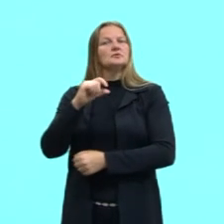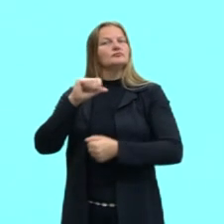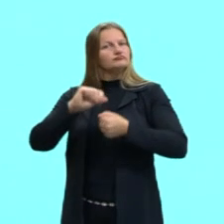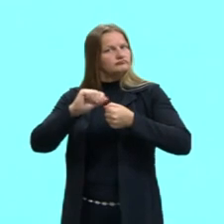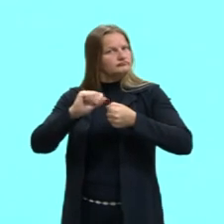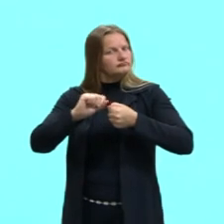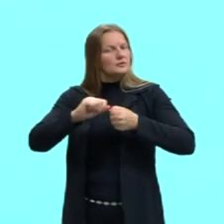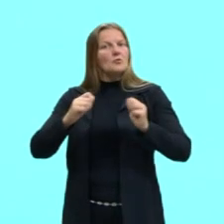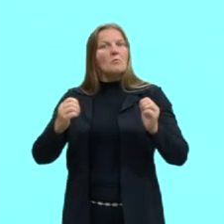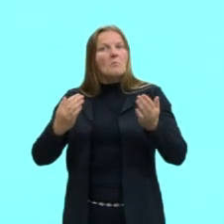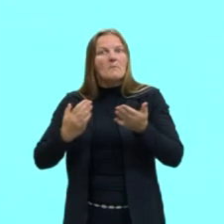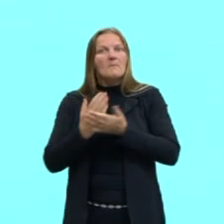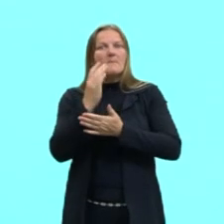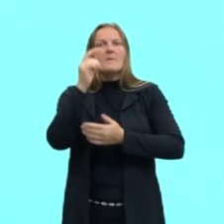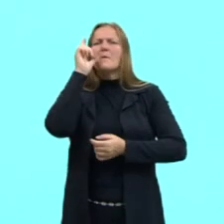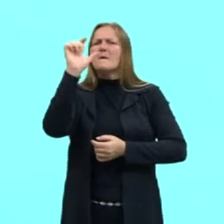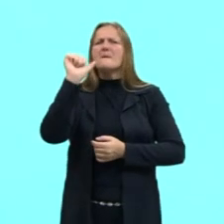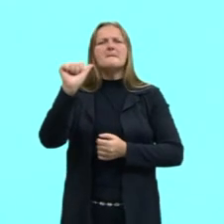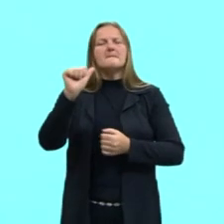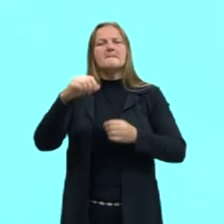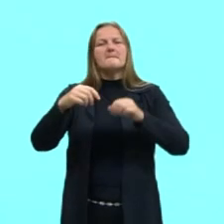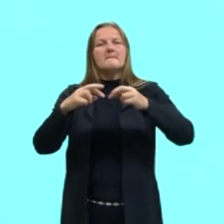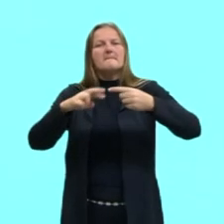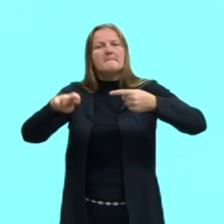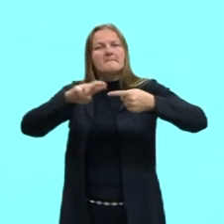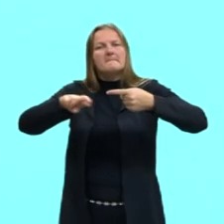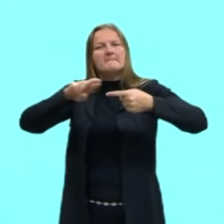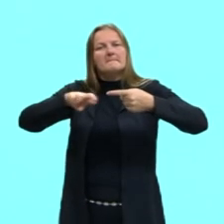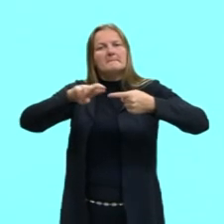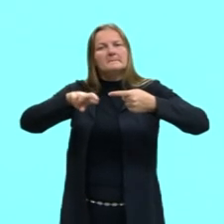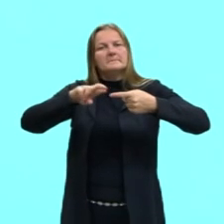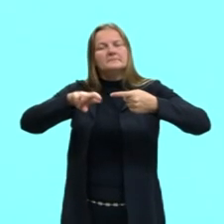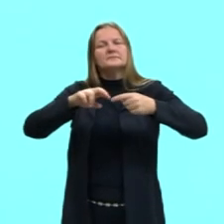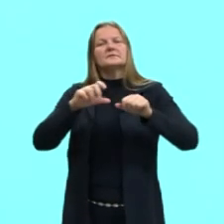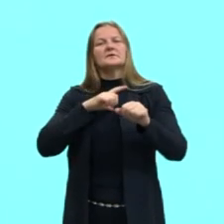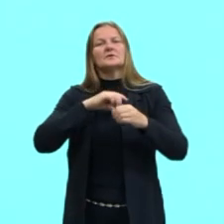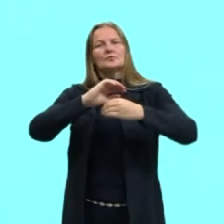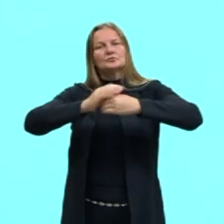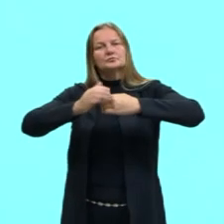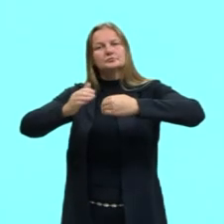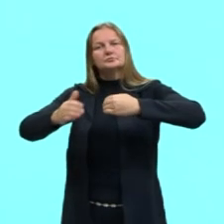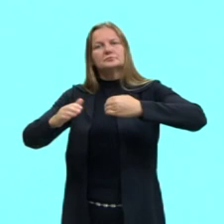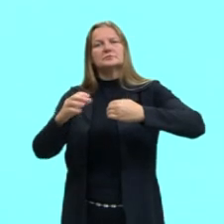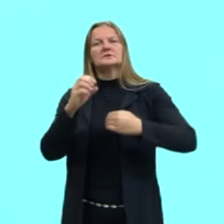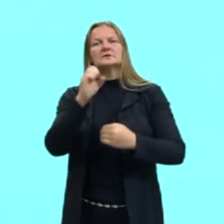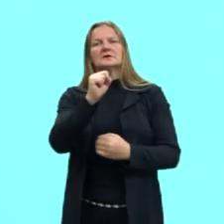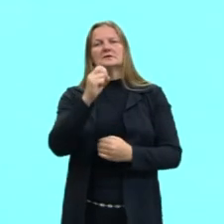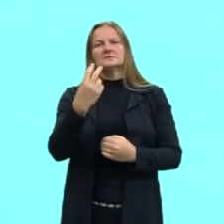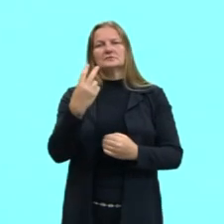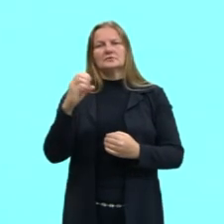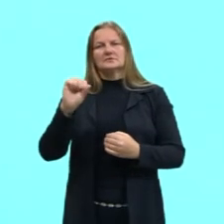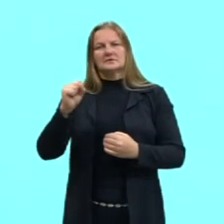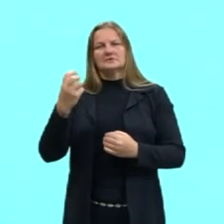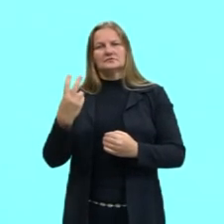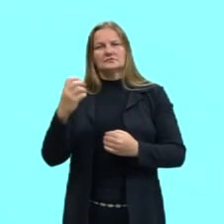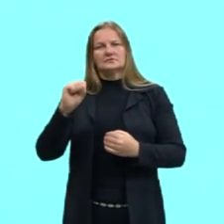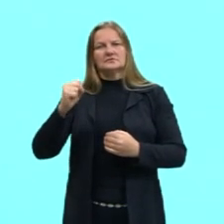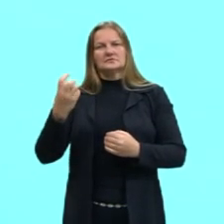realizado com sucesso a reação entre ato de xenônio camada de valência 5S 25 p6